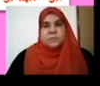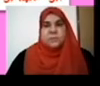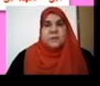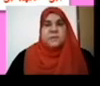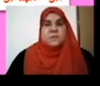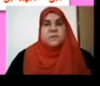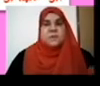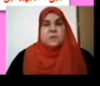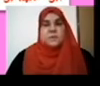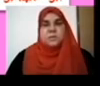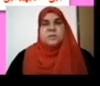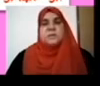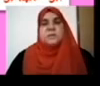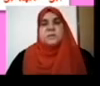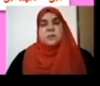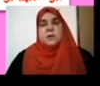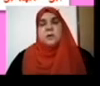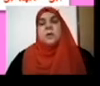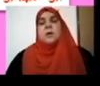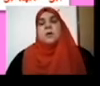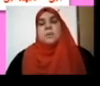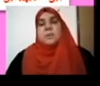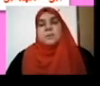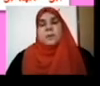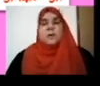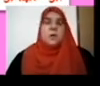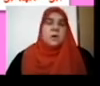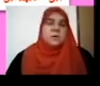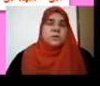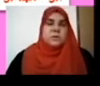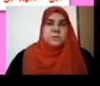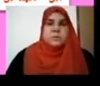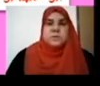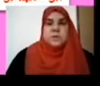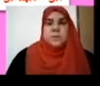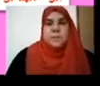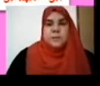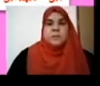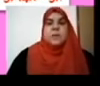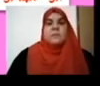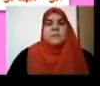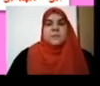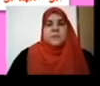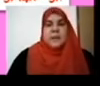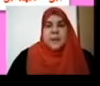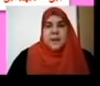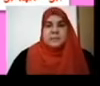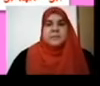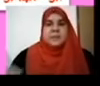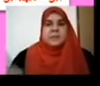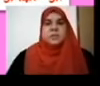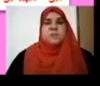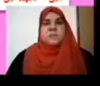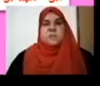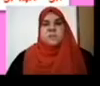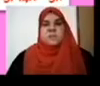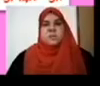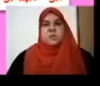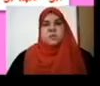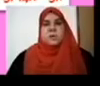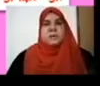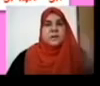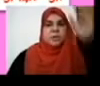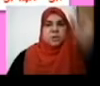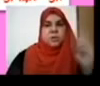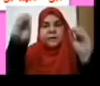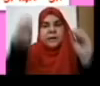Então, tanto faz eu escrever 4x mais 5 primeiro ou 4x menos 5 primeiro. Mas a ideia é essa. Antes de fazer a diferença de